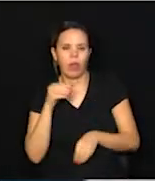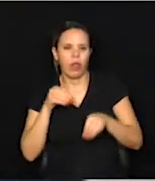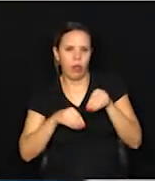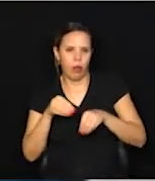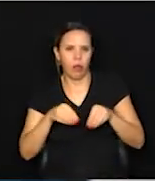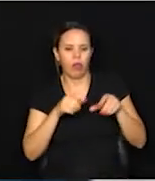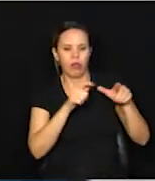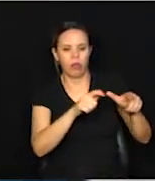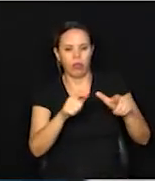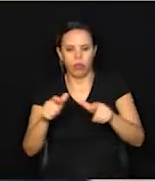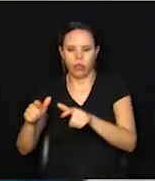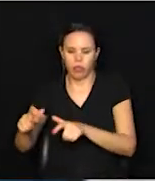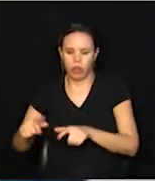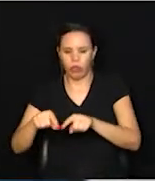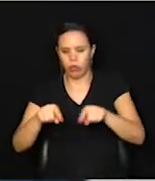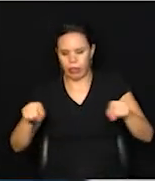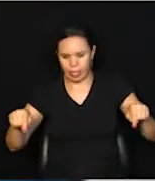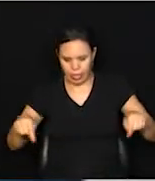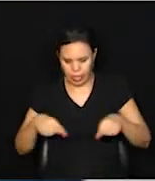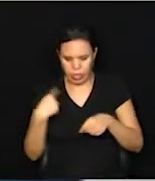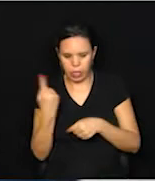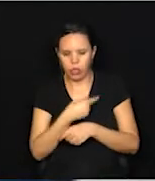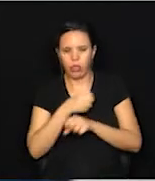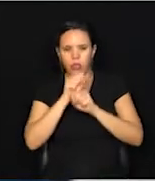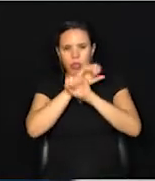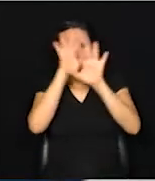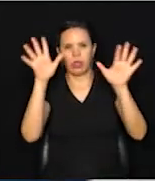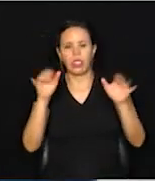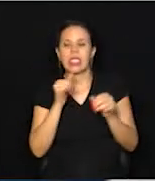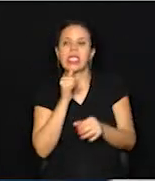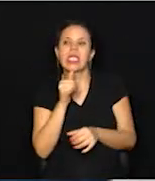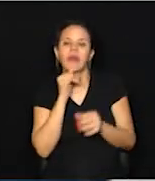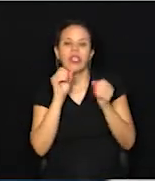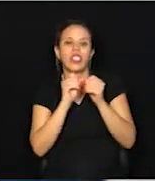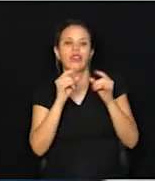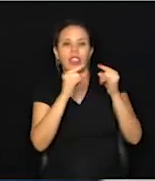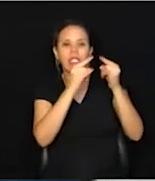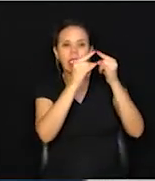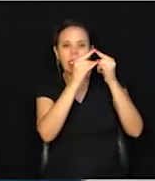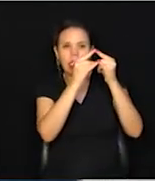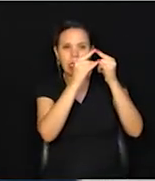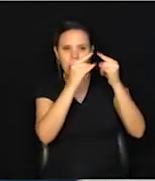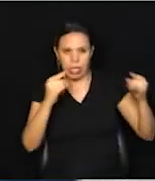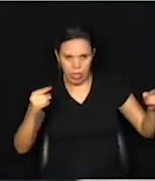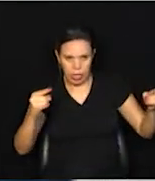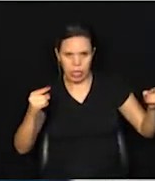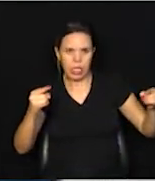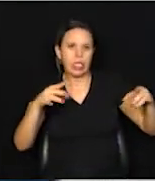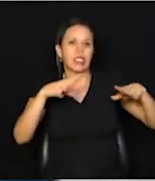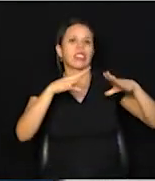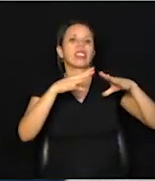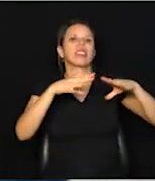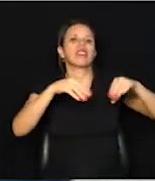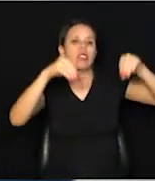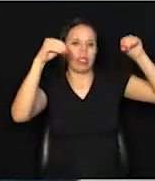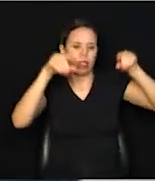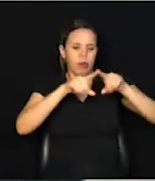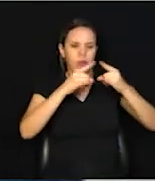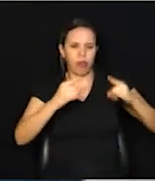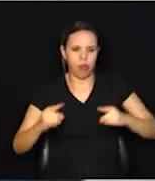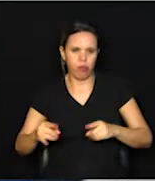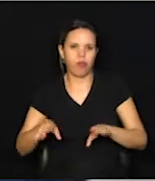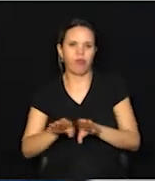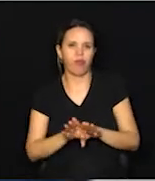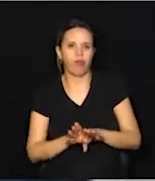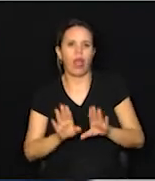áreas, só para esclarecer, nós fizemos hospital de campanha intraestruturais, intra-hospitalares, ou seja, abrimos áreas